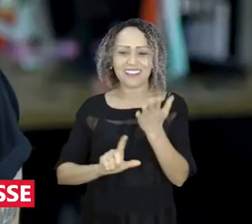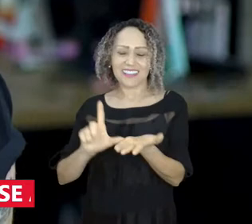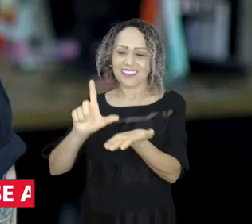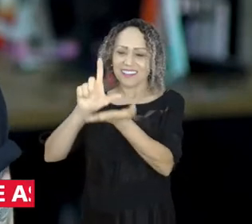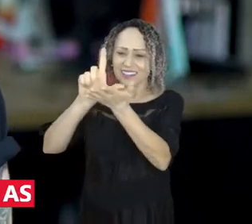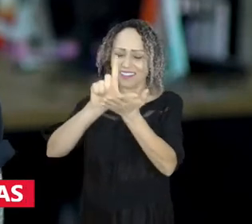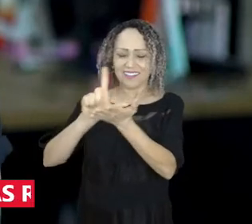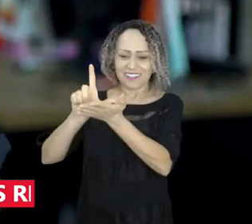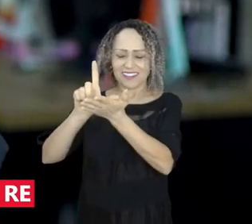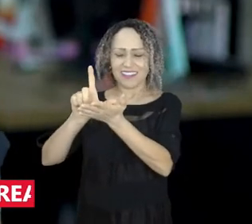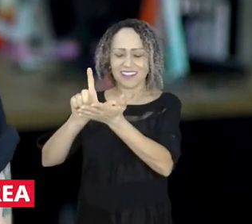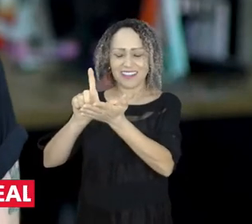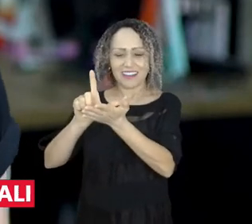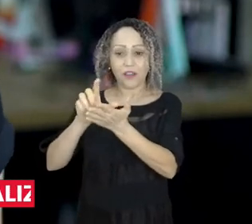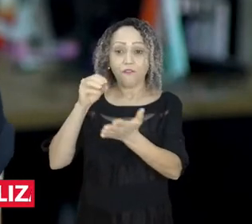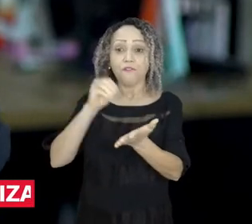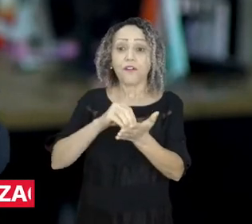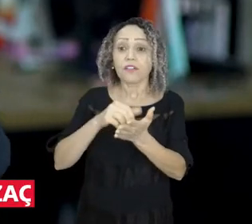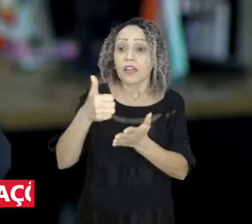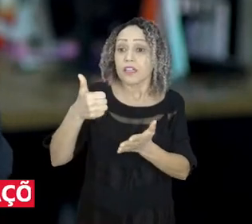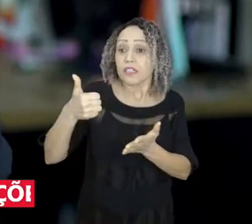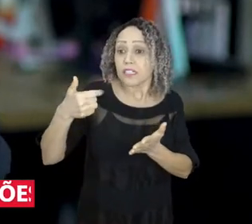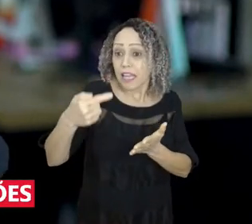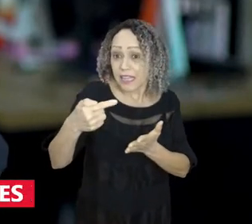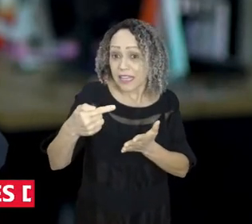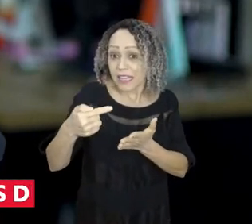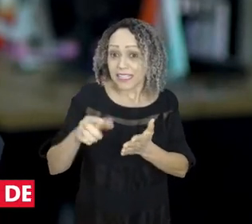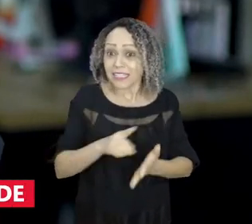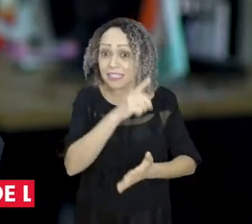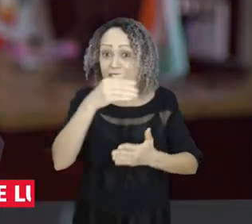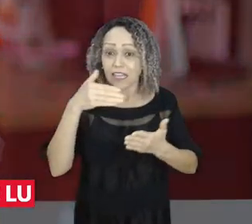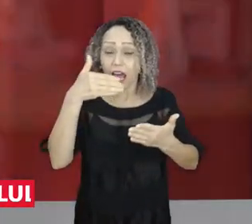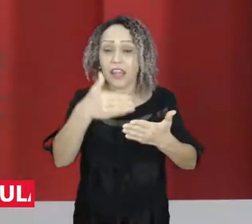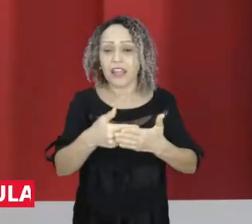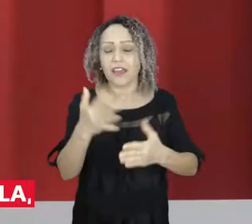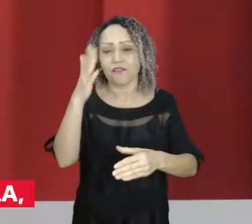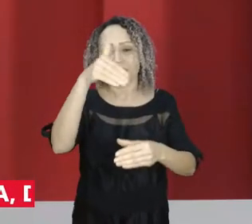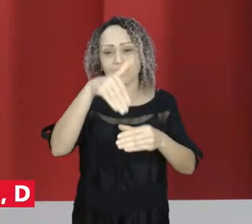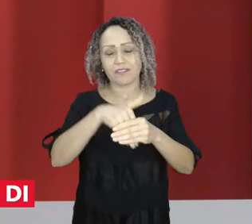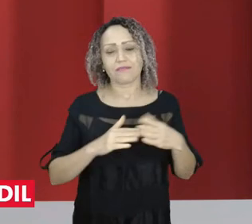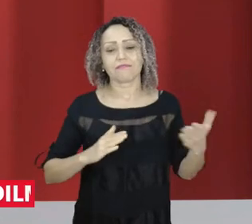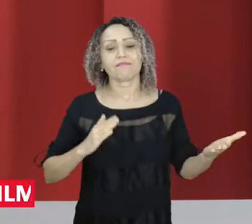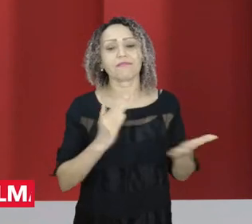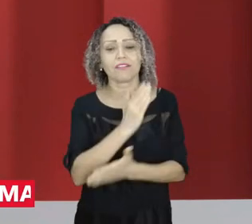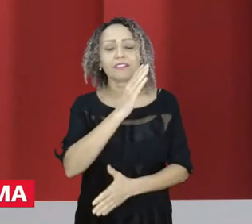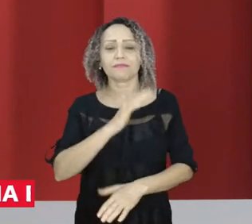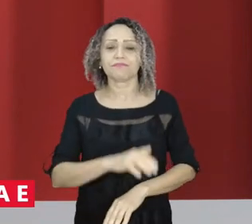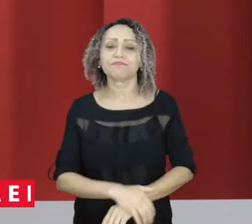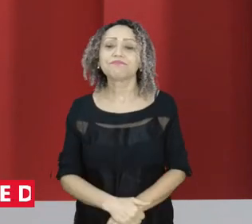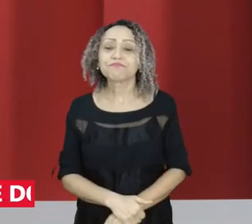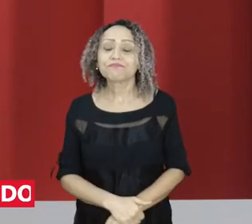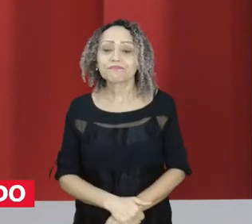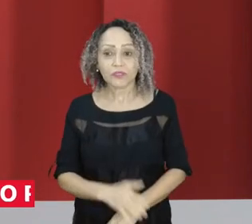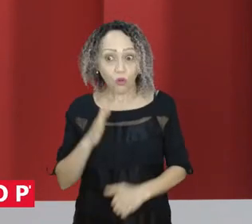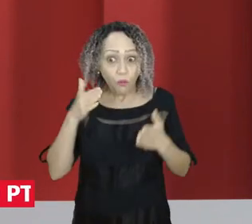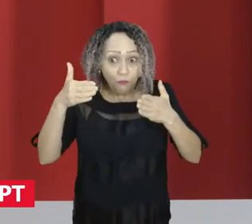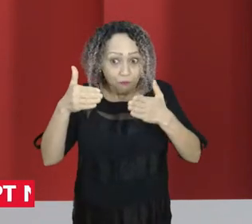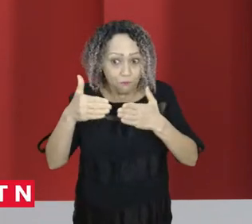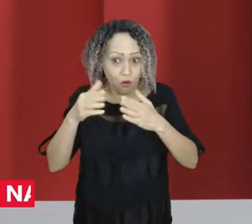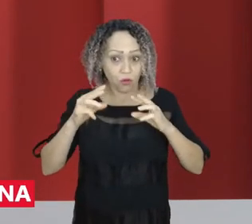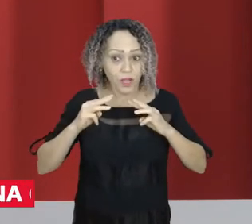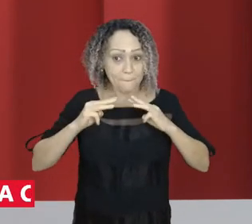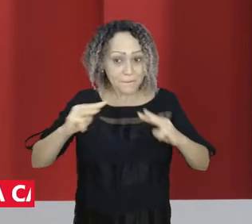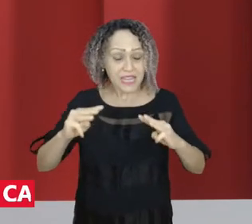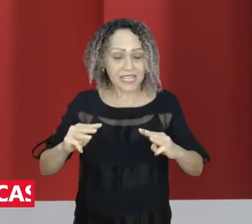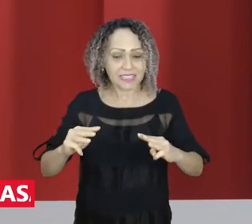Faltam 17 dias, companheirada. Foco na missão e até a vitória. Olha aí, foco na missão. O Hélio Bruno aqui